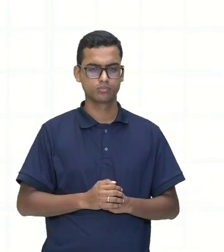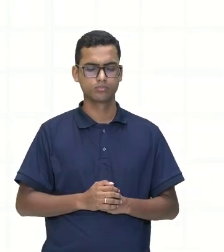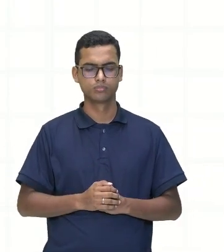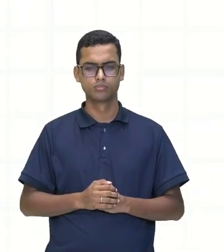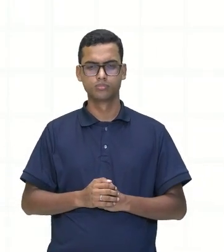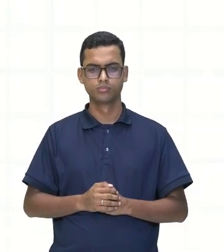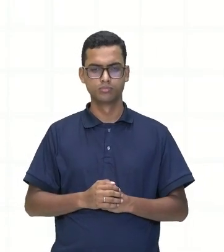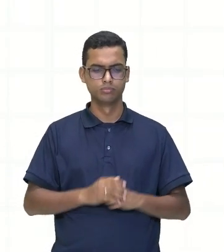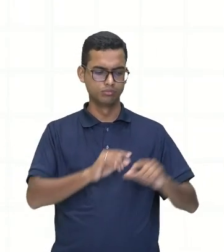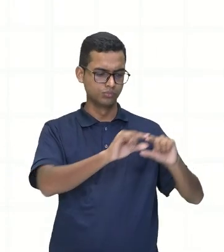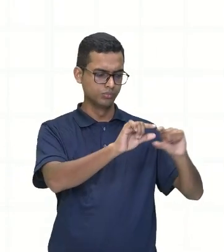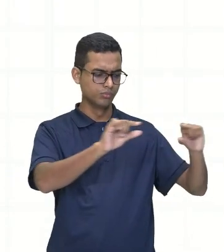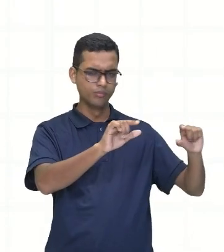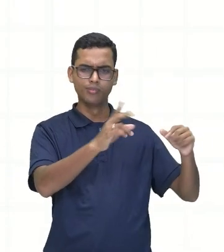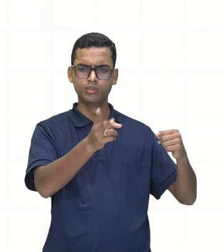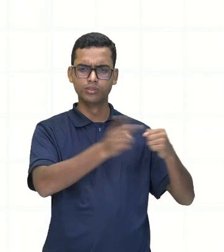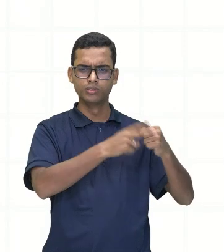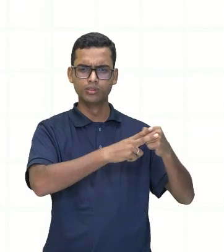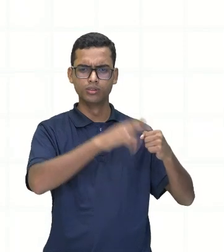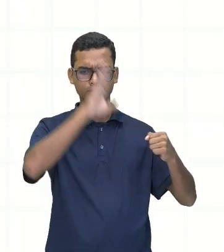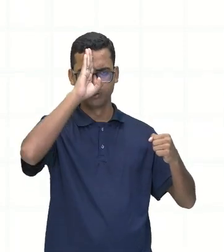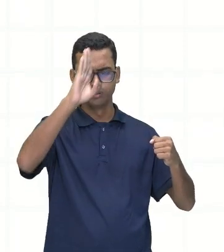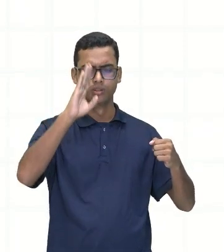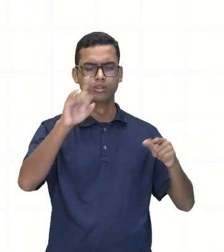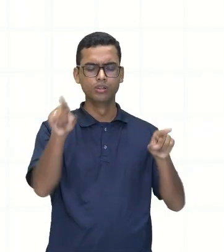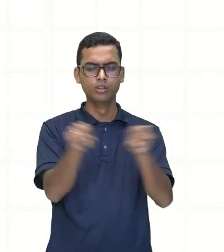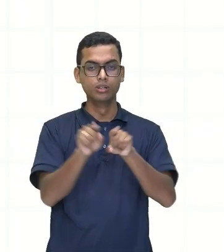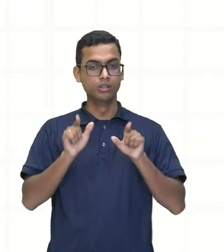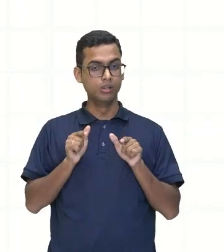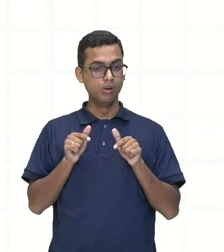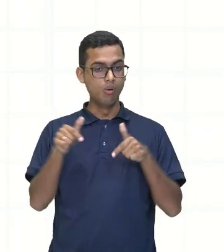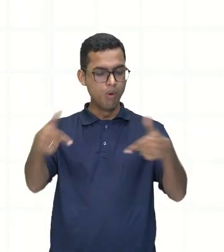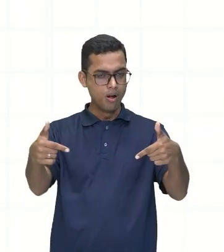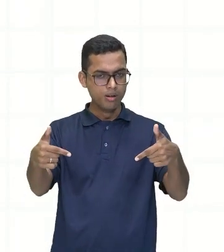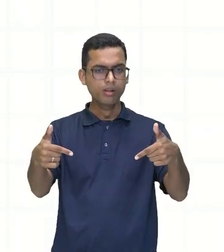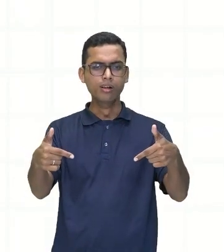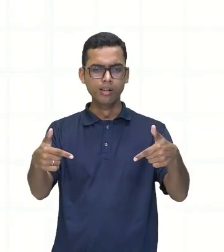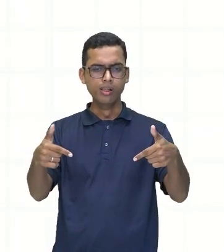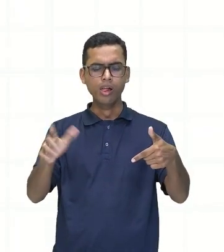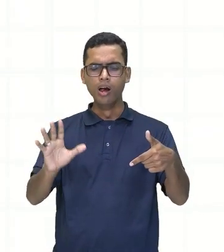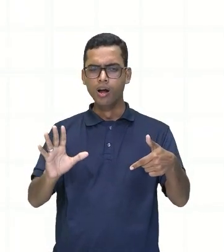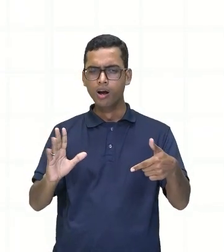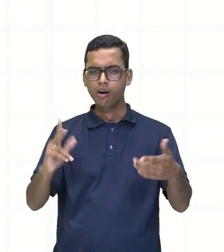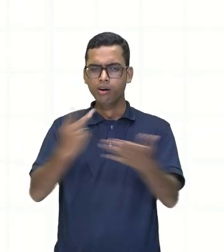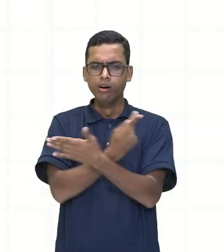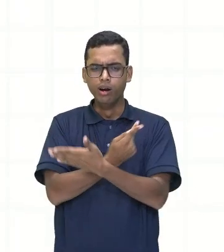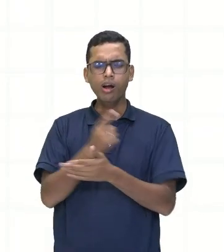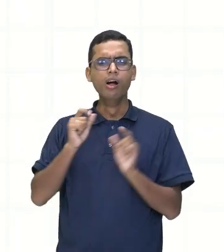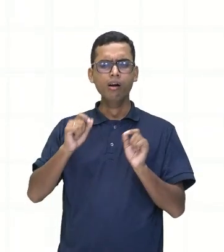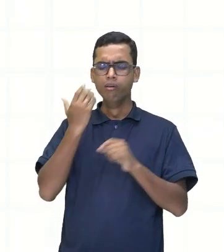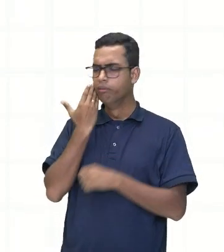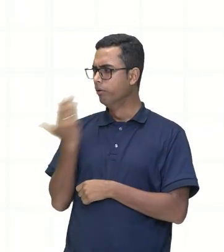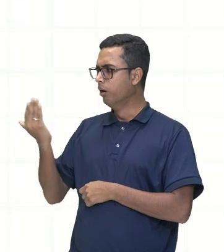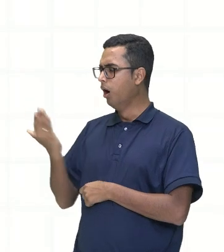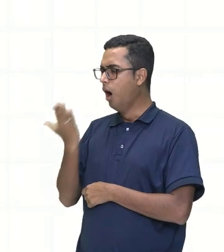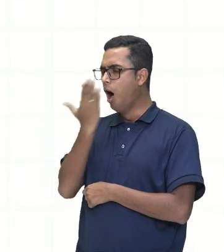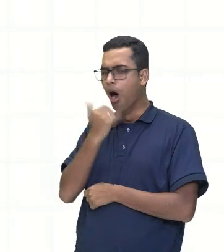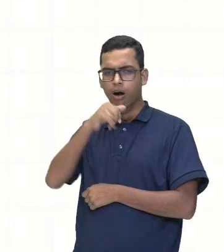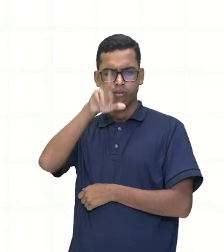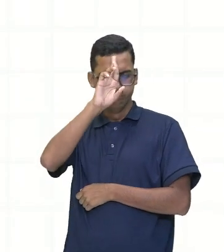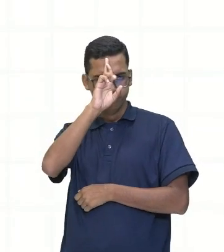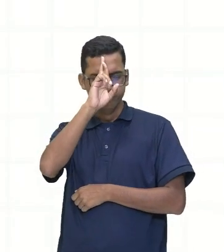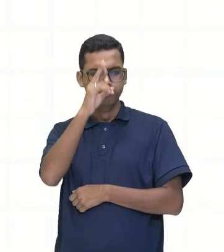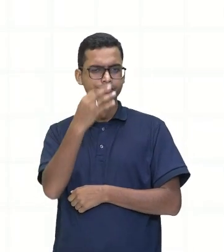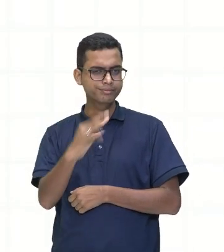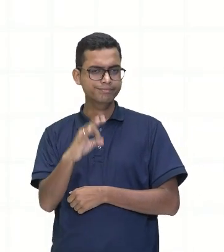é a ação que eles estavam realizando, que no caso é o quê? É almoçando. Were